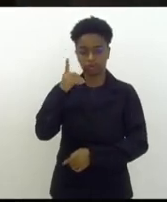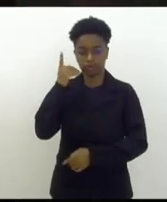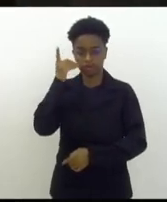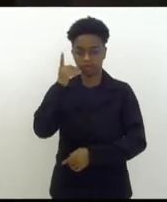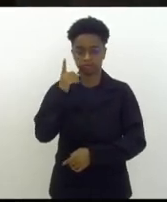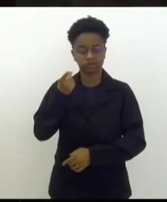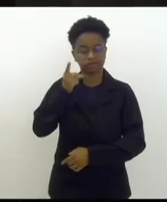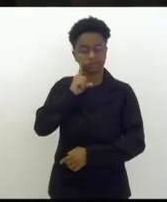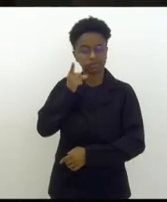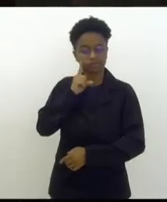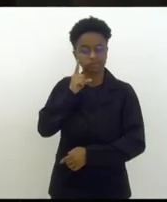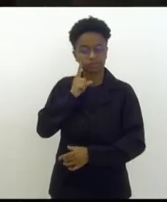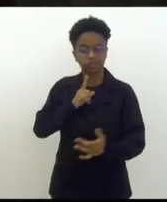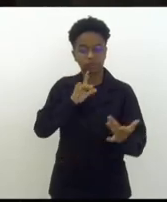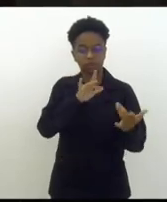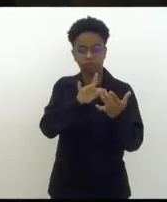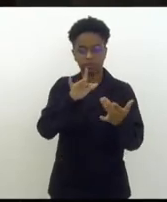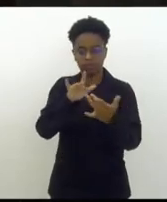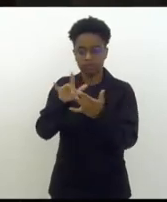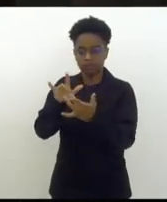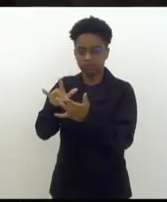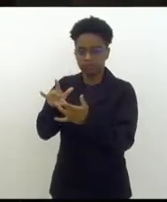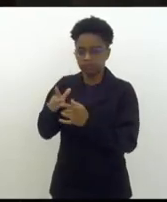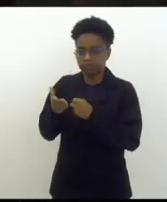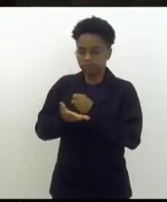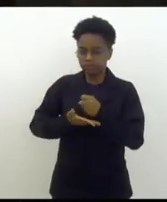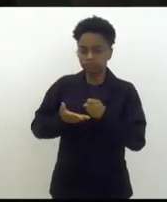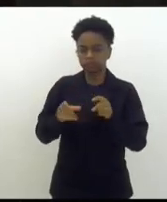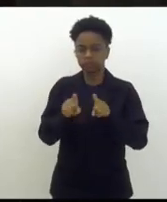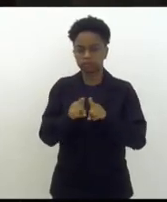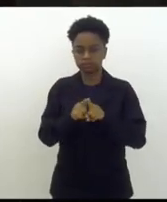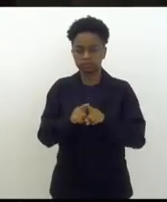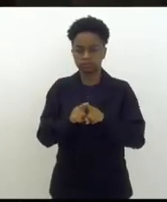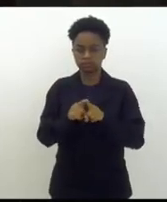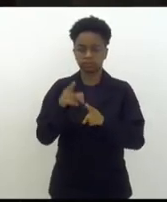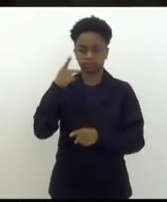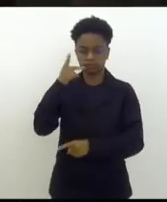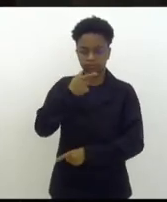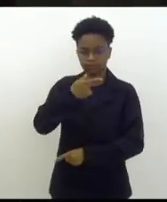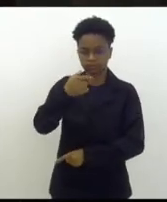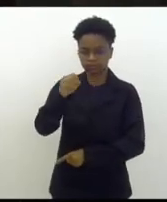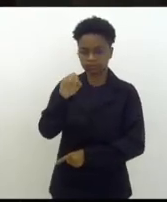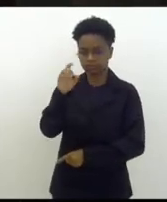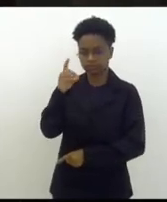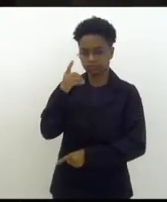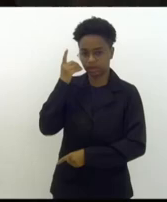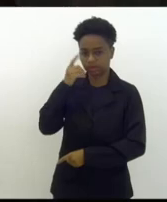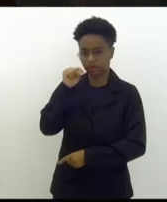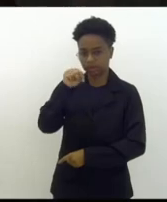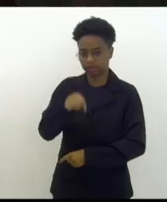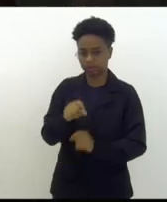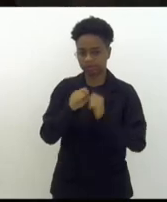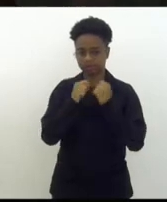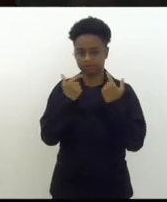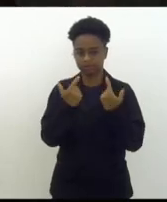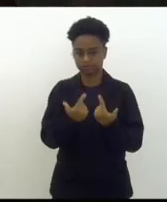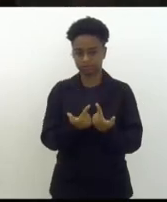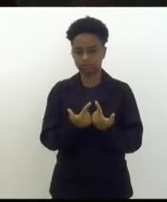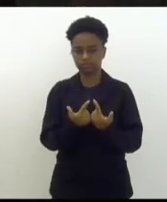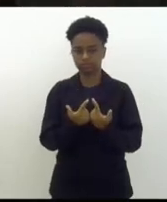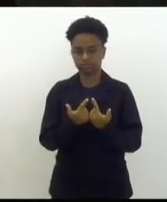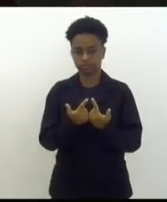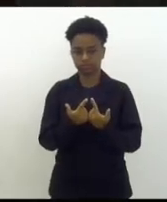cotidianamente em contato com as suas bases somente os parlamentares os 70 deputados aqui desta casa